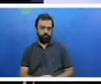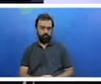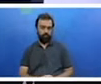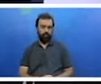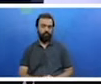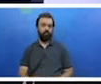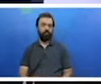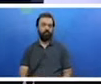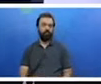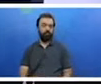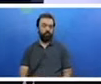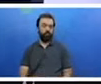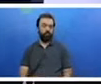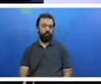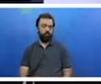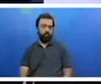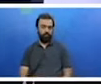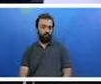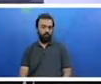componentes eletroeletrônicos.